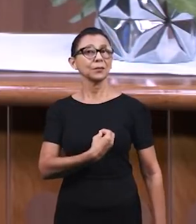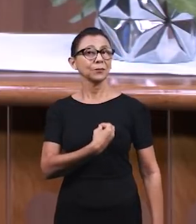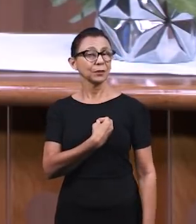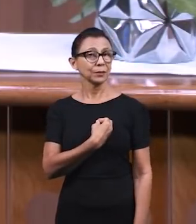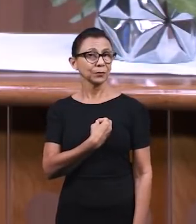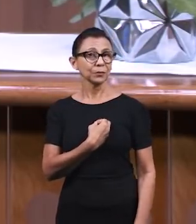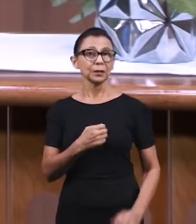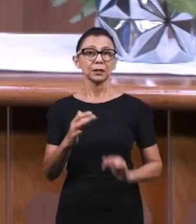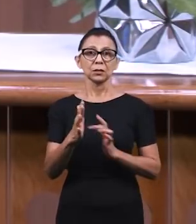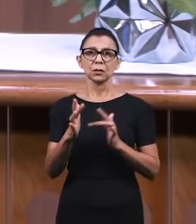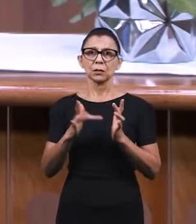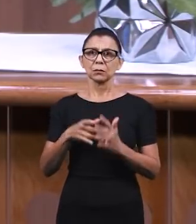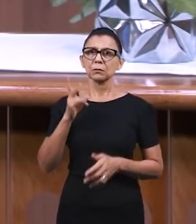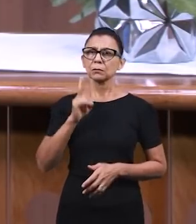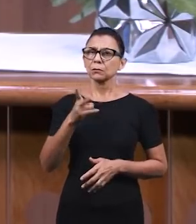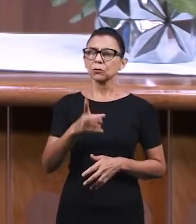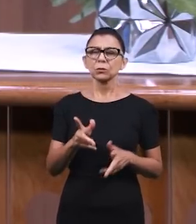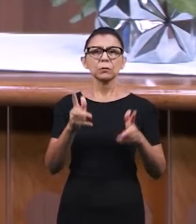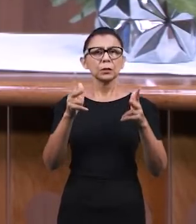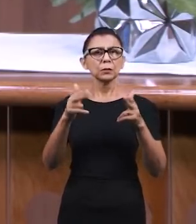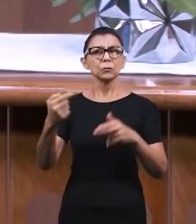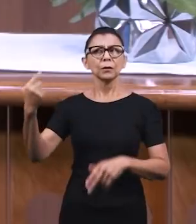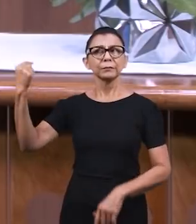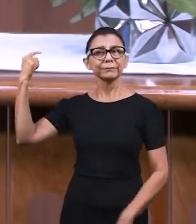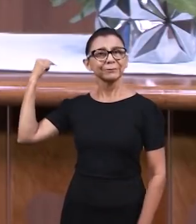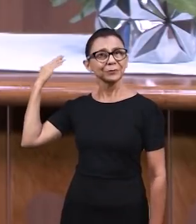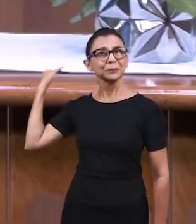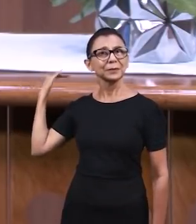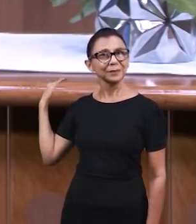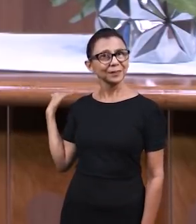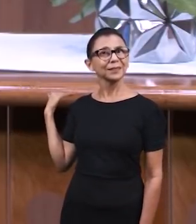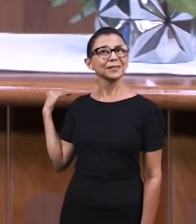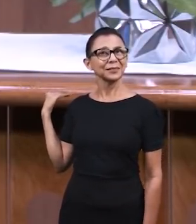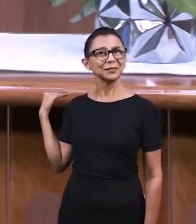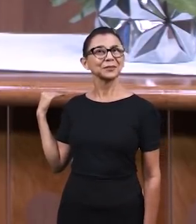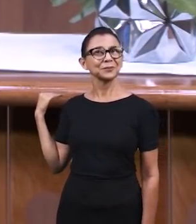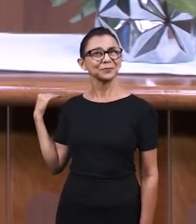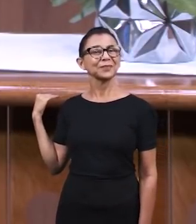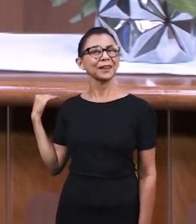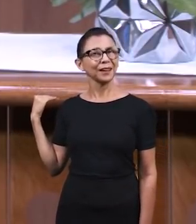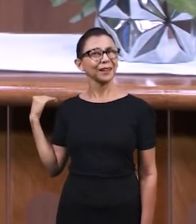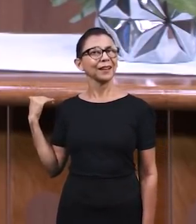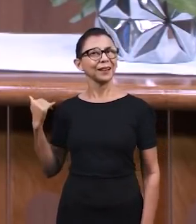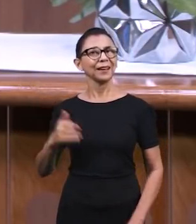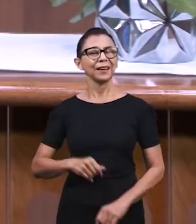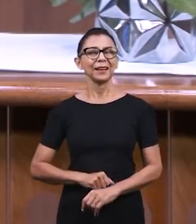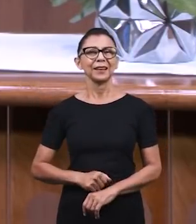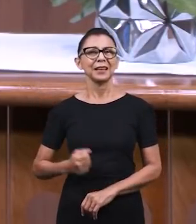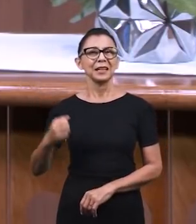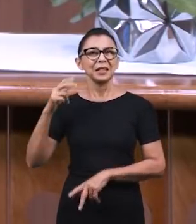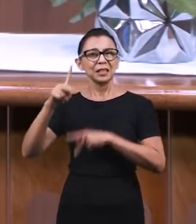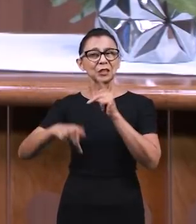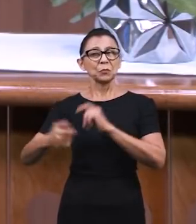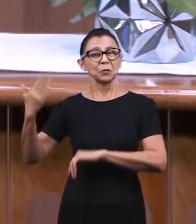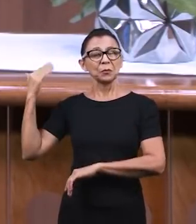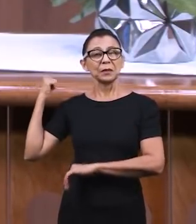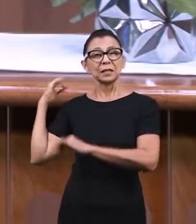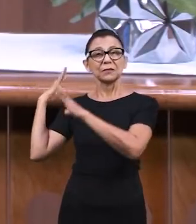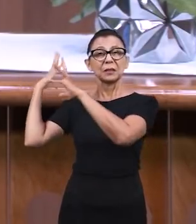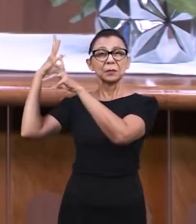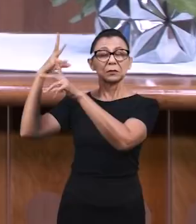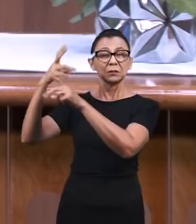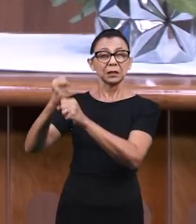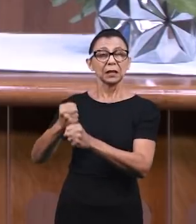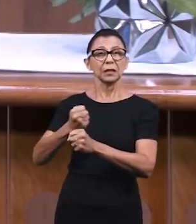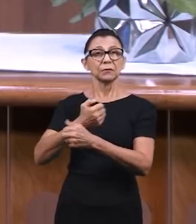se revelou lá àquele povo que estava vivendo aquela expectativa saudosa. O cristianismo hoje é